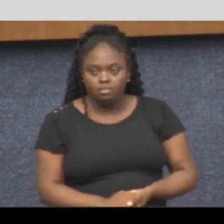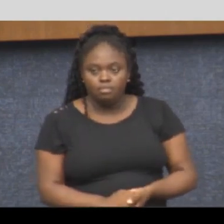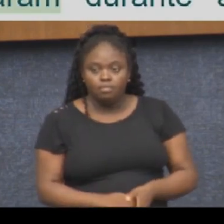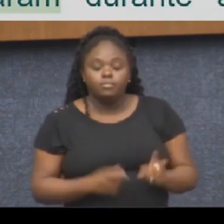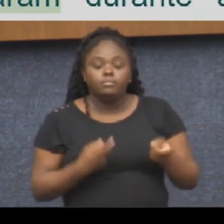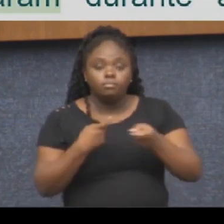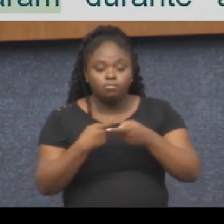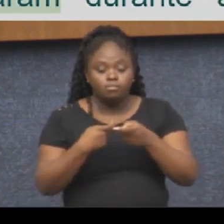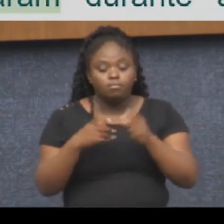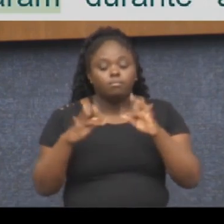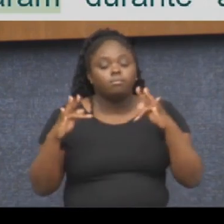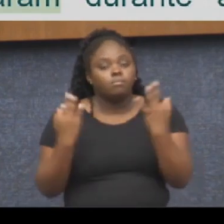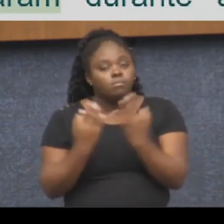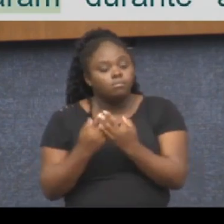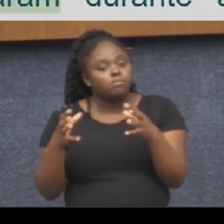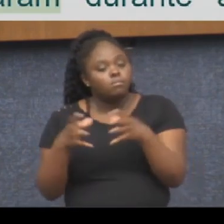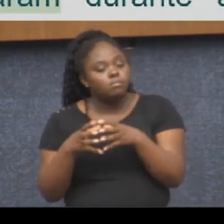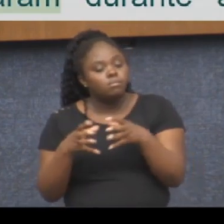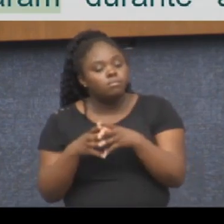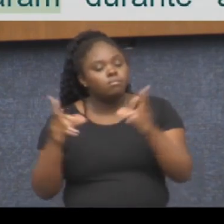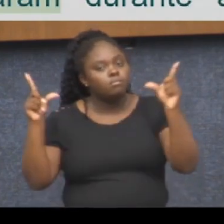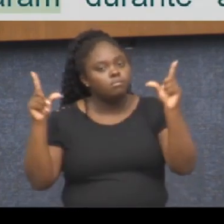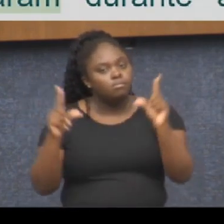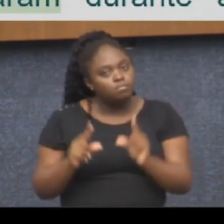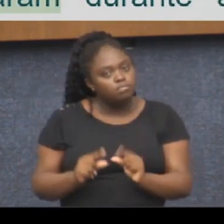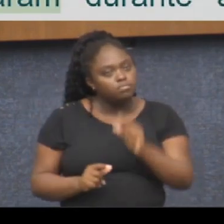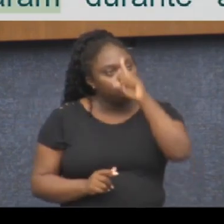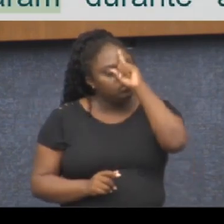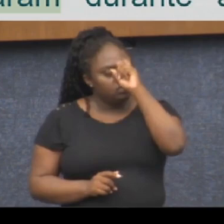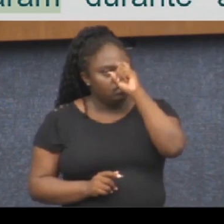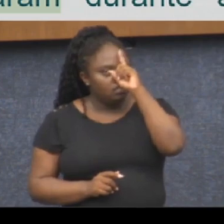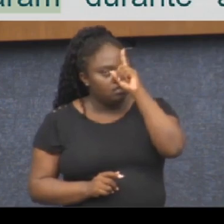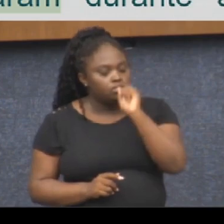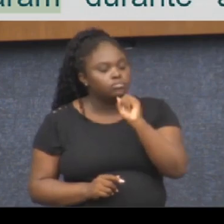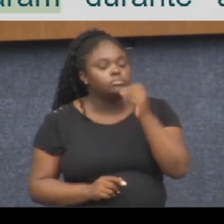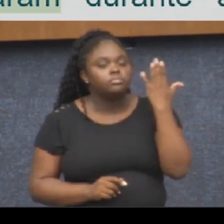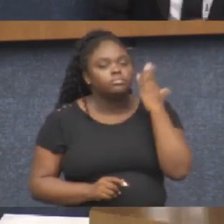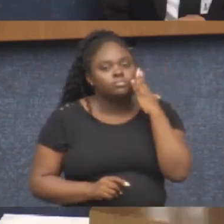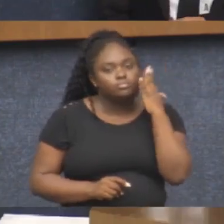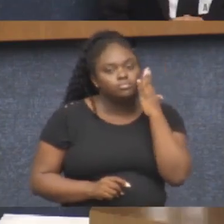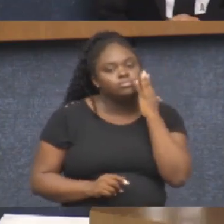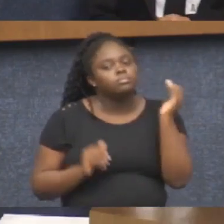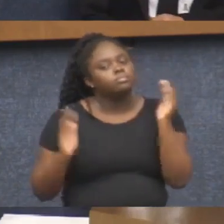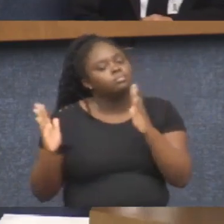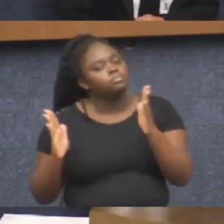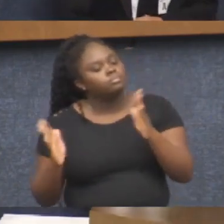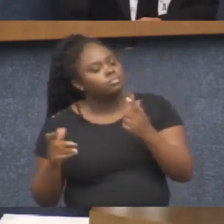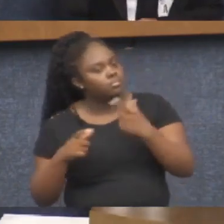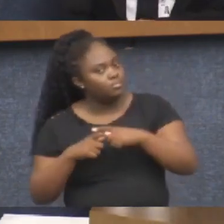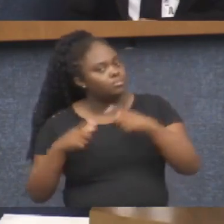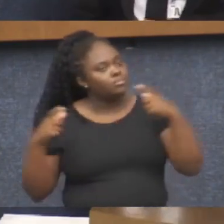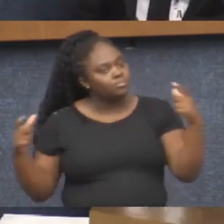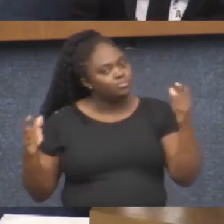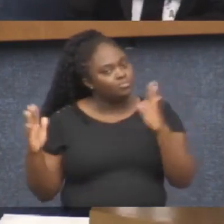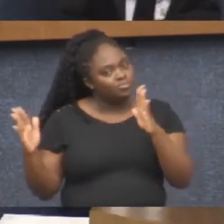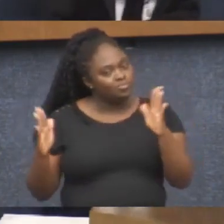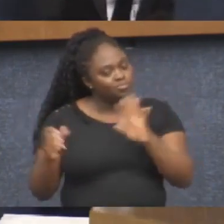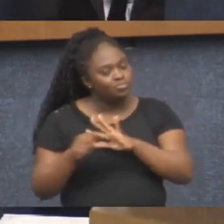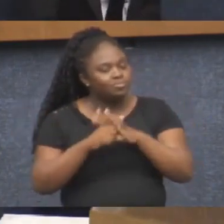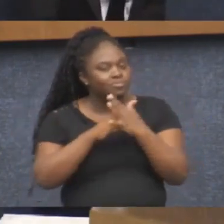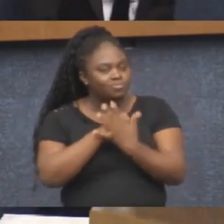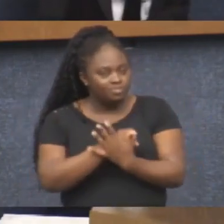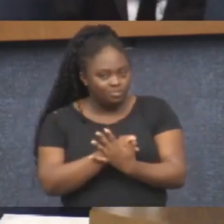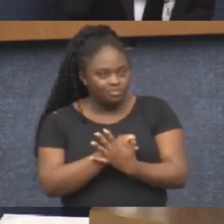E os médicos de família e comunidade reduziram internações por condições sensíveis, mesmo naquelas que aumentaram durante a